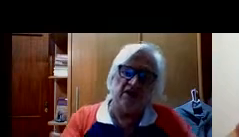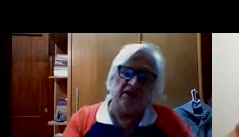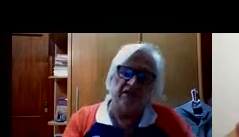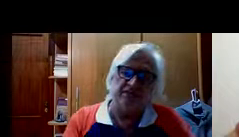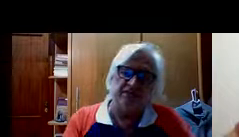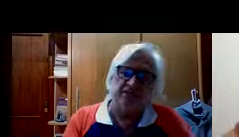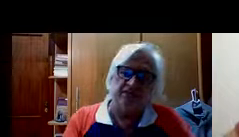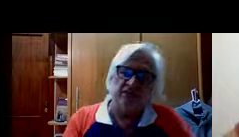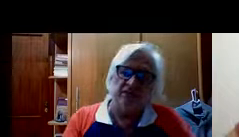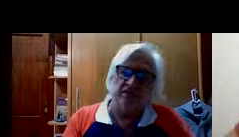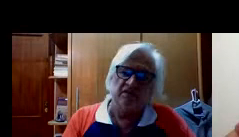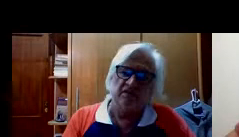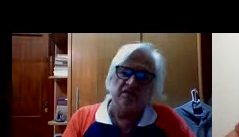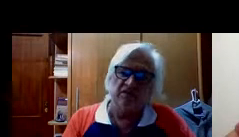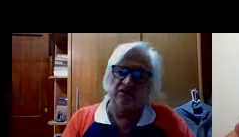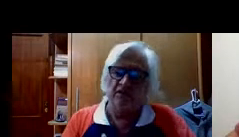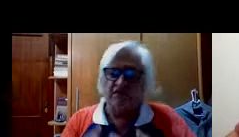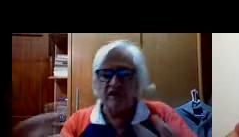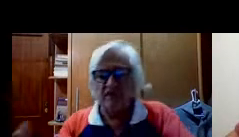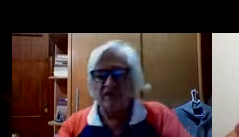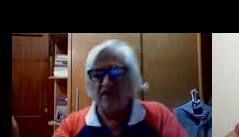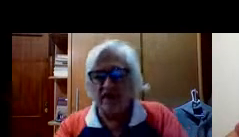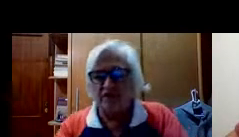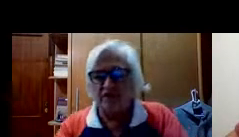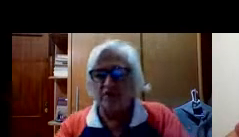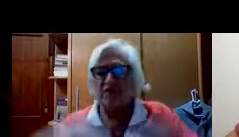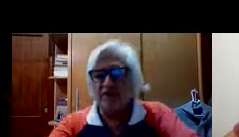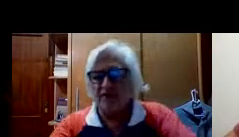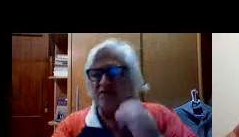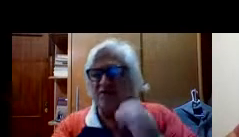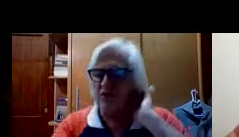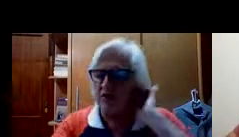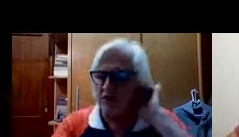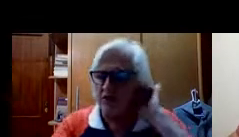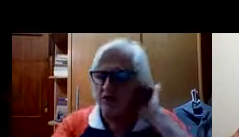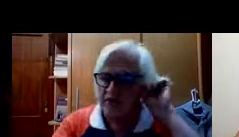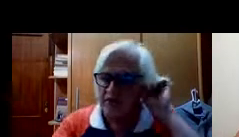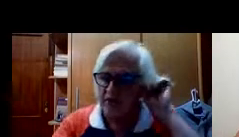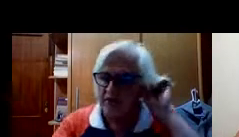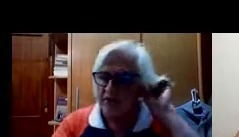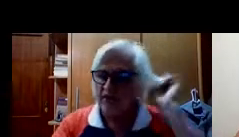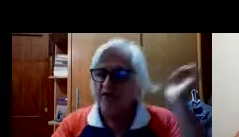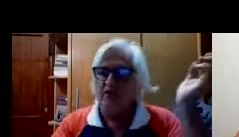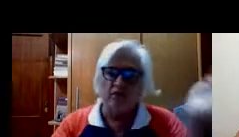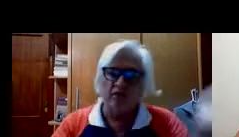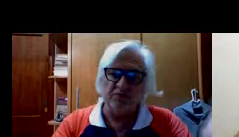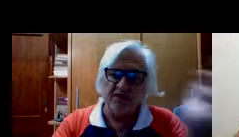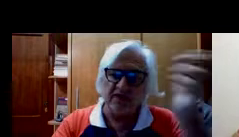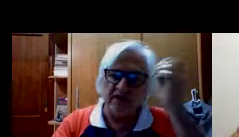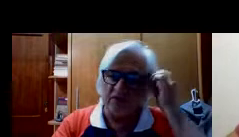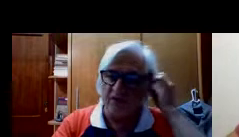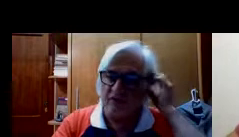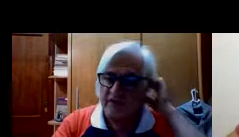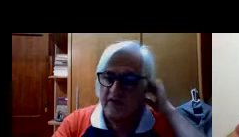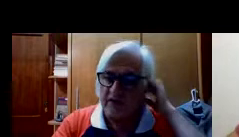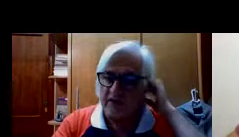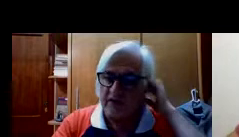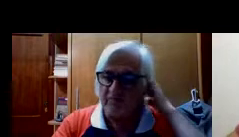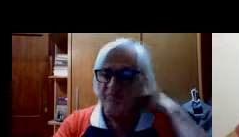energia térmica, você não tem elétron livre para transmitir o calor. Então, como os